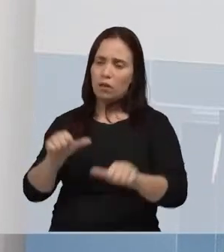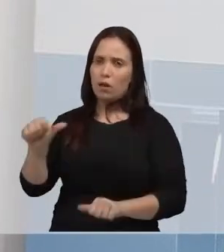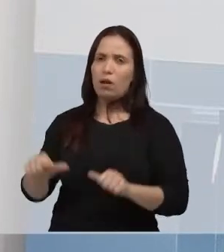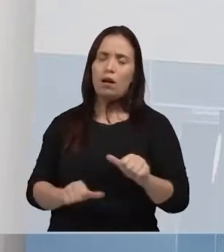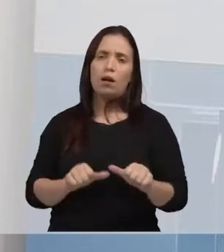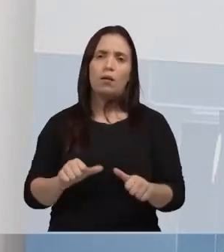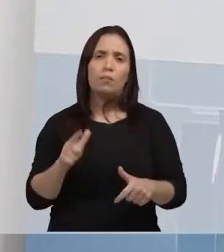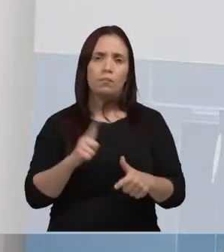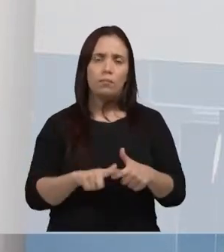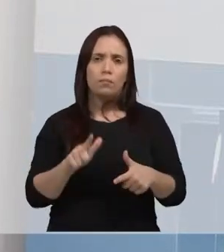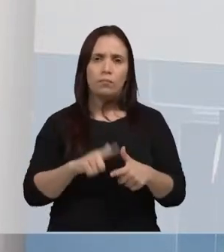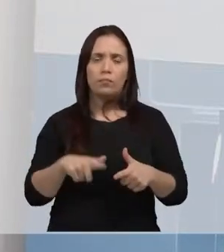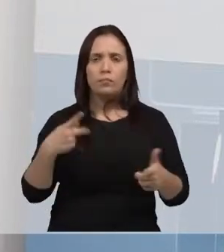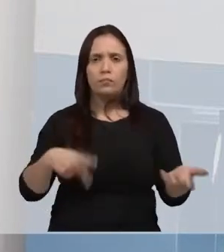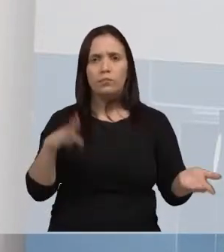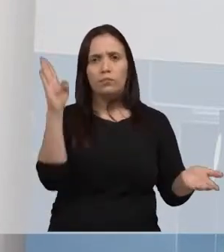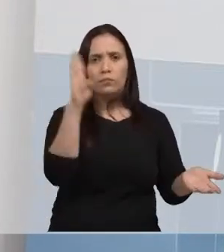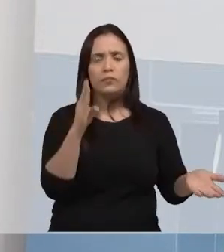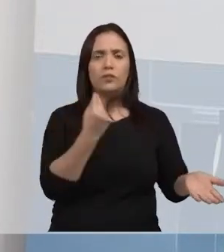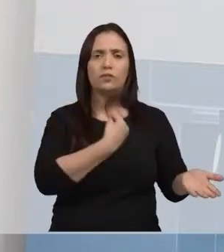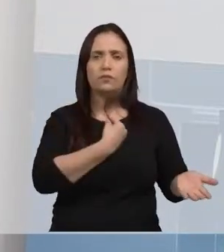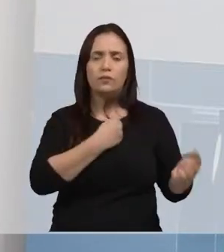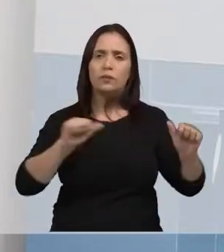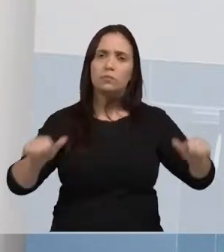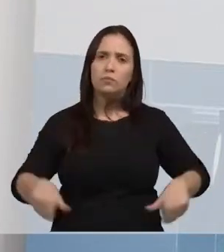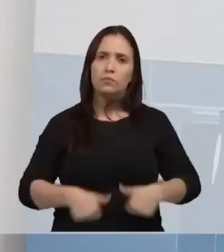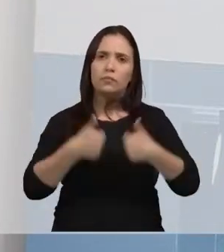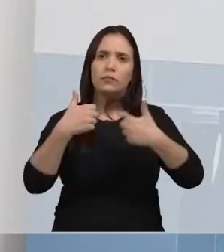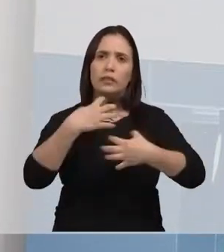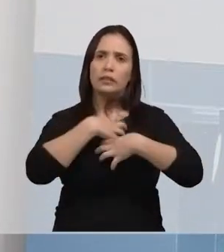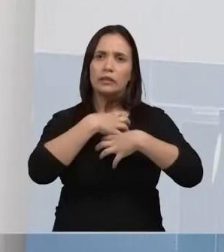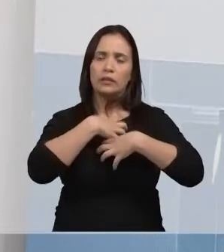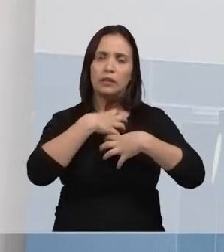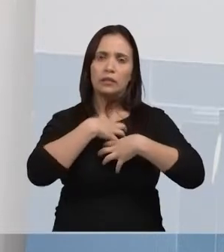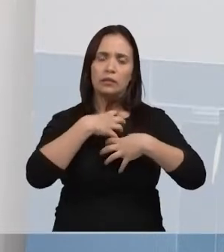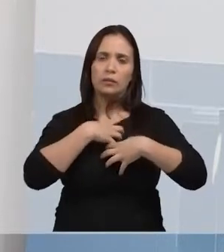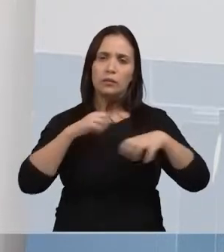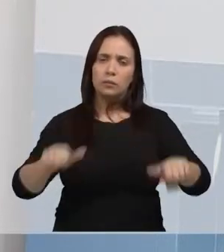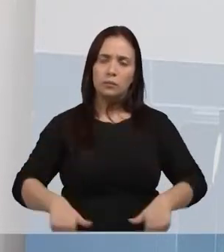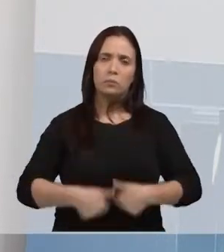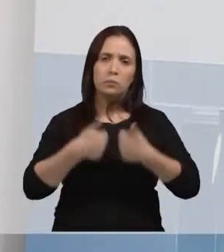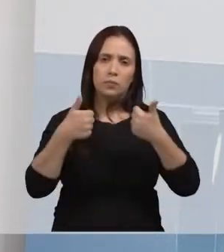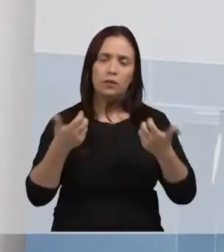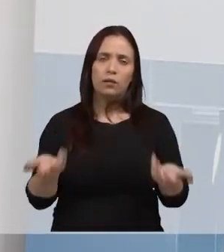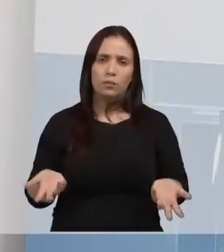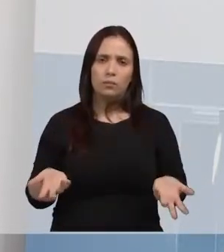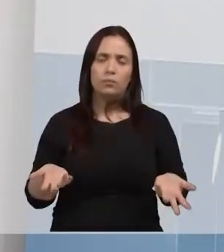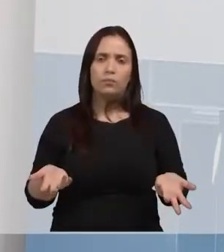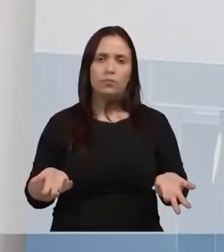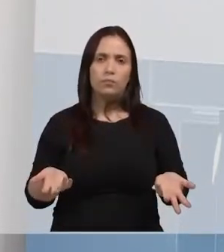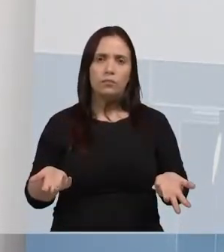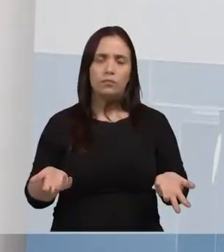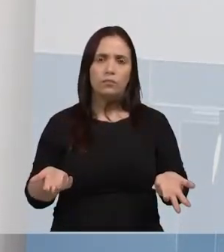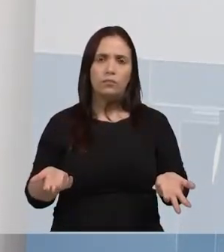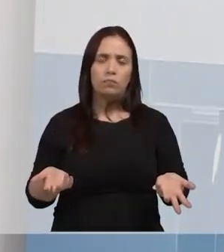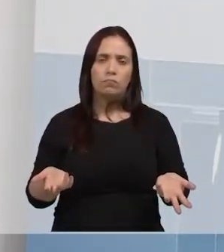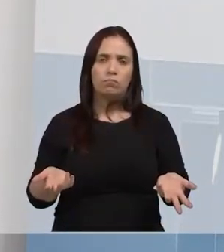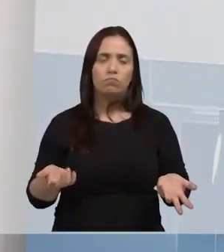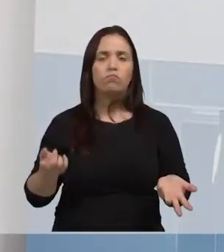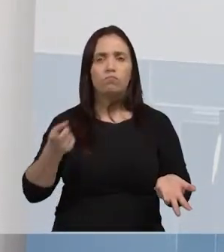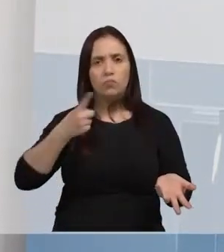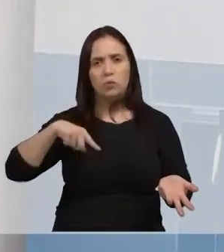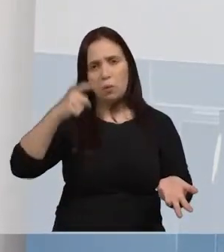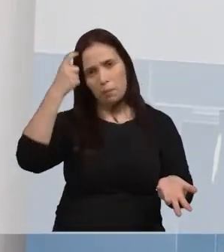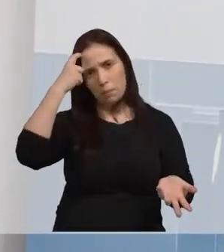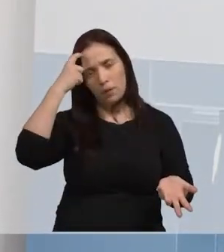uma ilha de segurança. Isso é mentira, cara. Todo mundo sabe que isso é mentira. Ou então a pessoa está equivocada, ou a pessoa está,